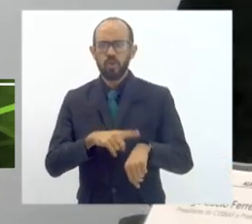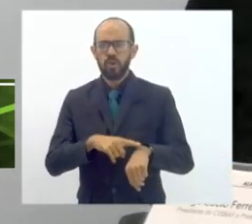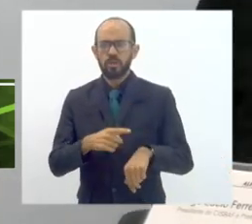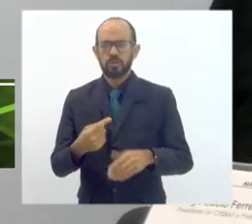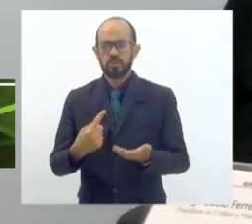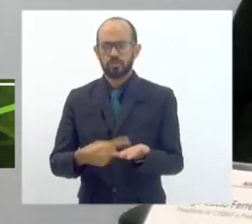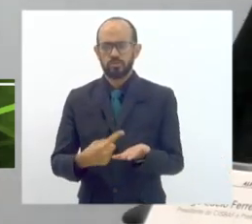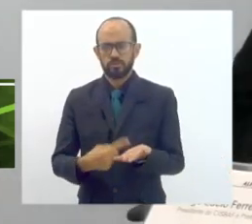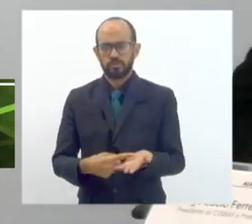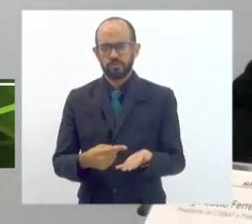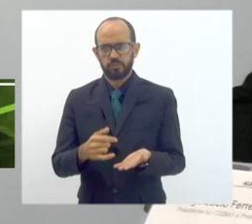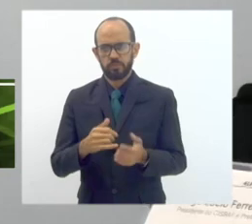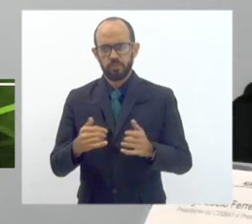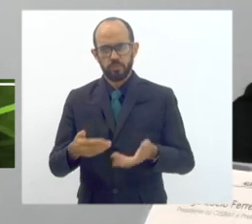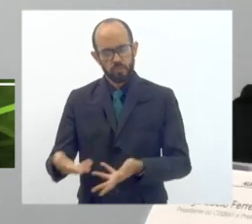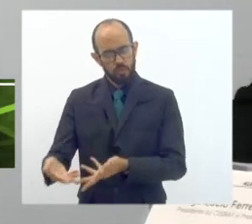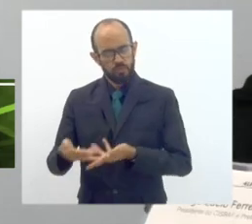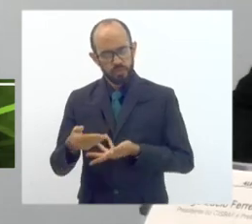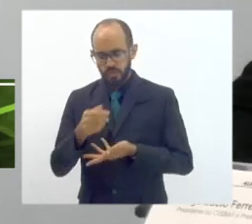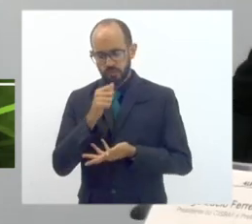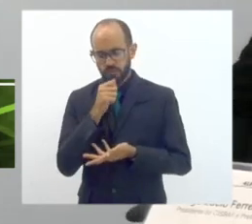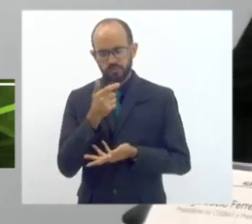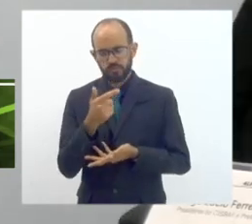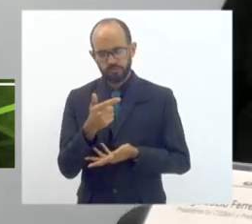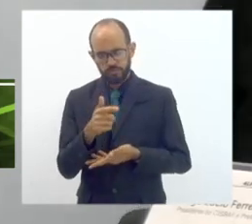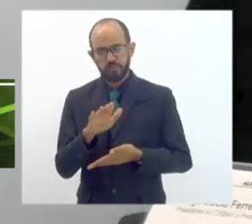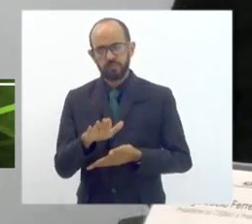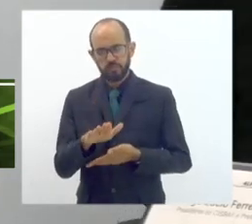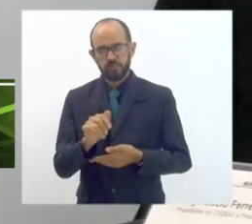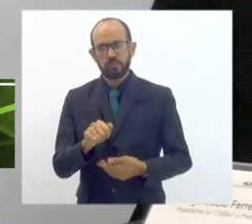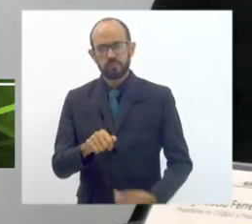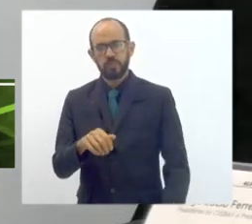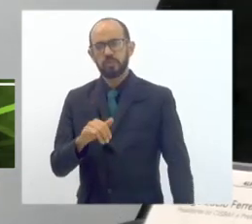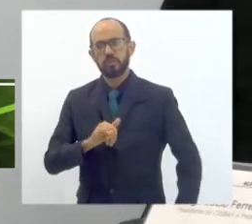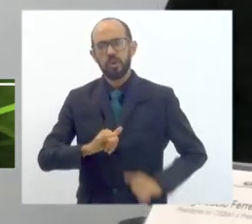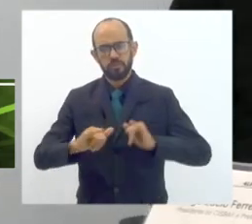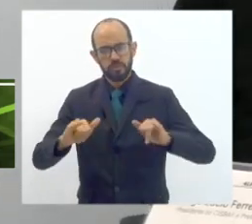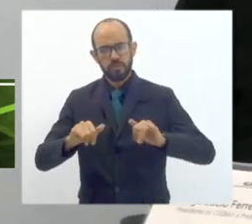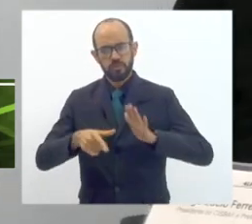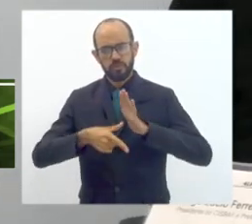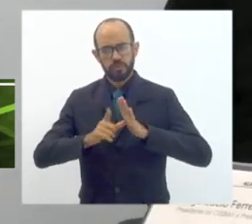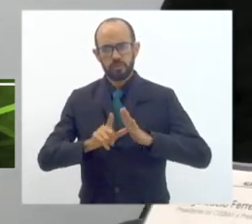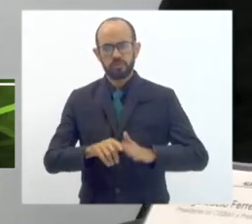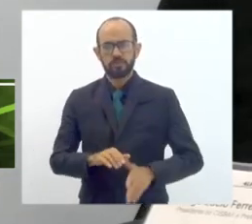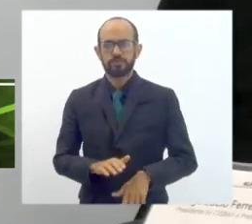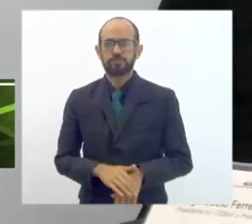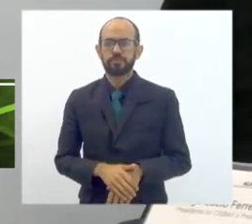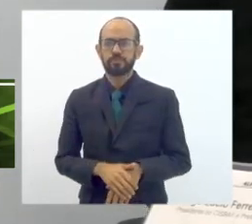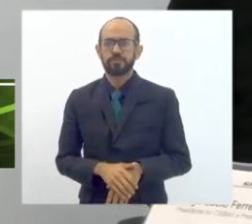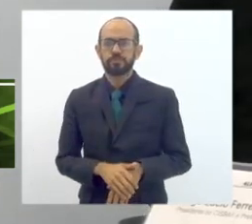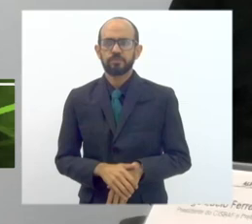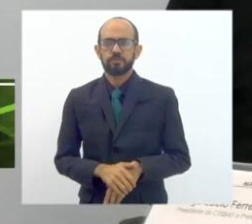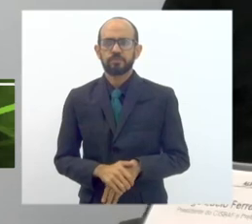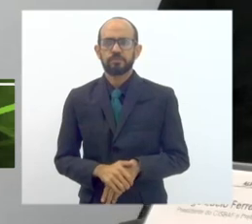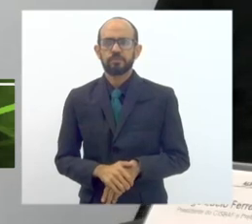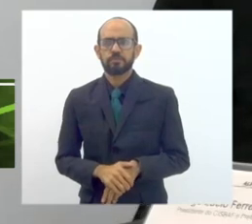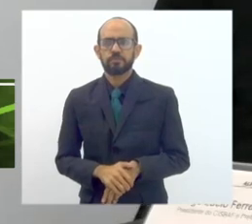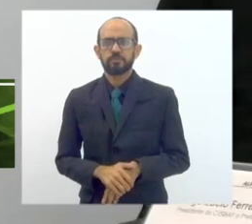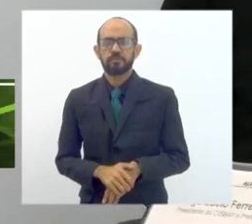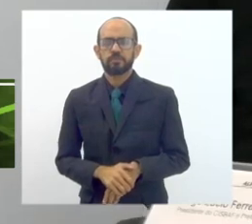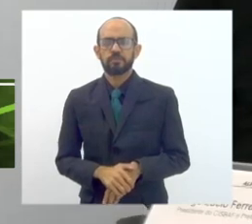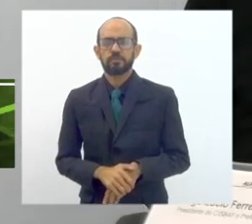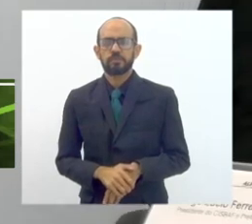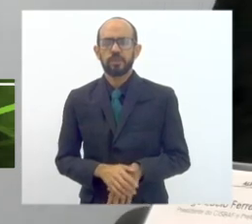marcada, os convites oficiais ainda não vieram, mas eu já adianto aqui. E, finalmente, gente, eu acho que estou cumprindo o meu horário, só para a